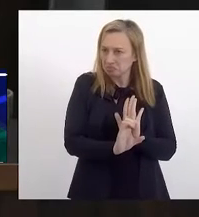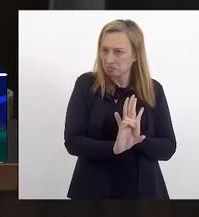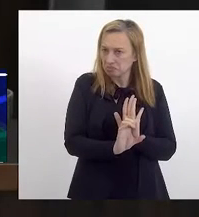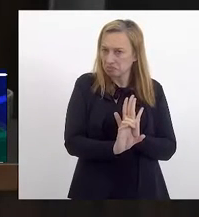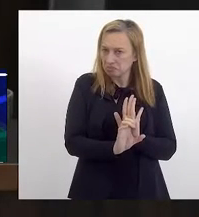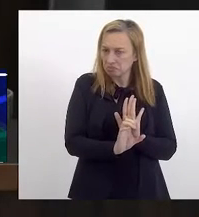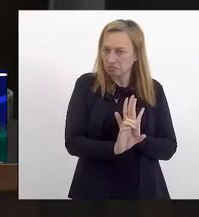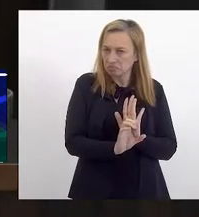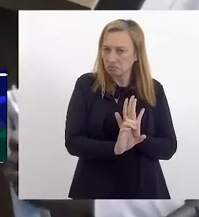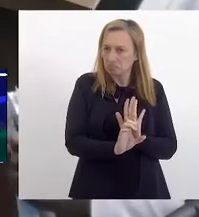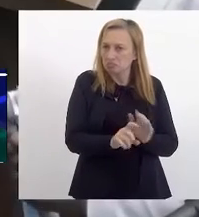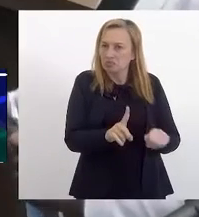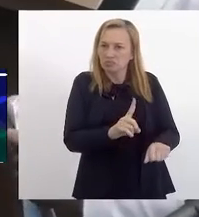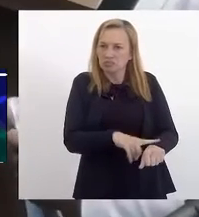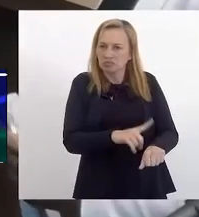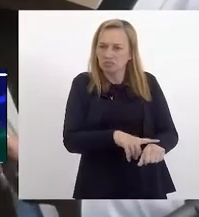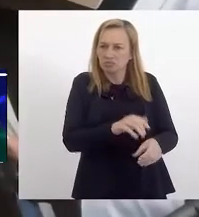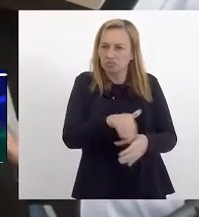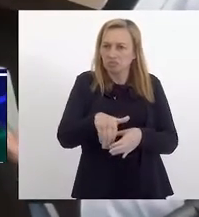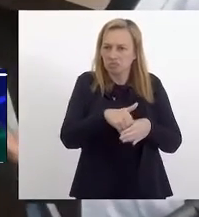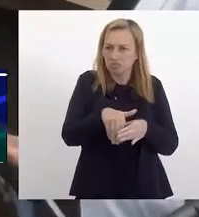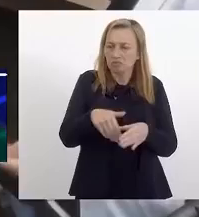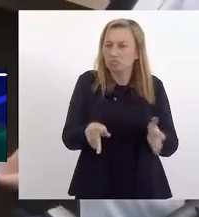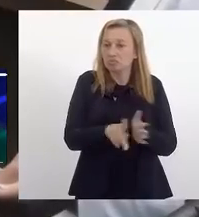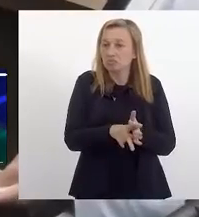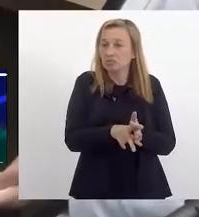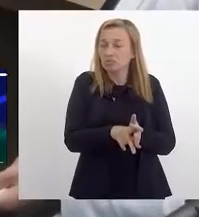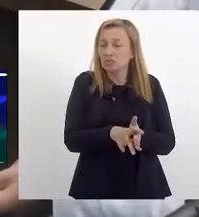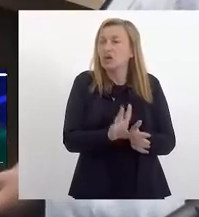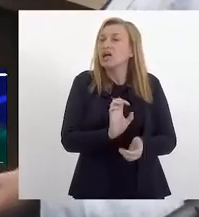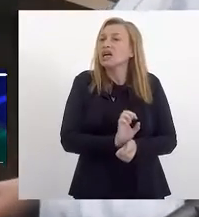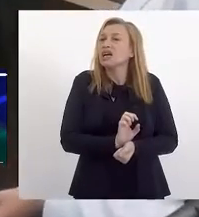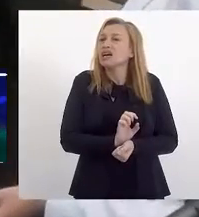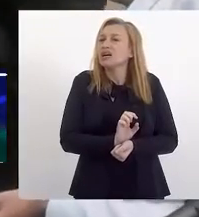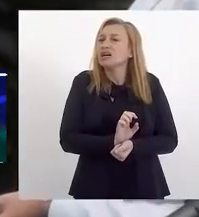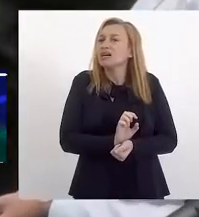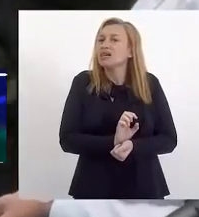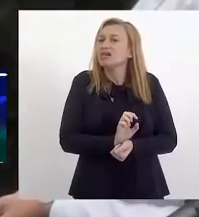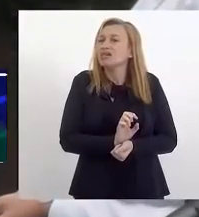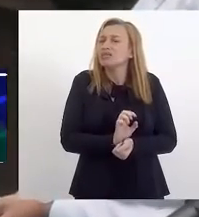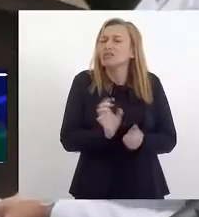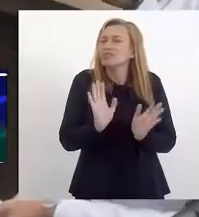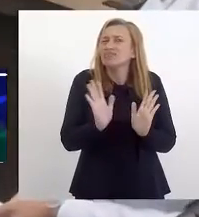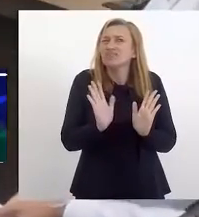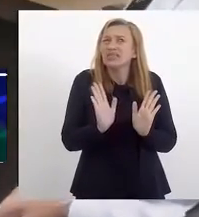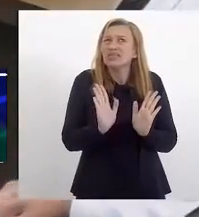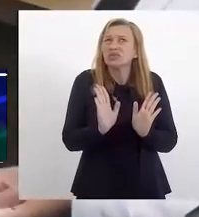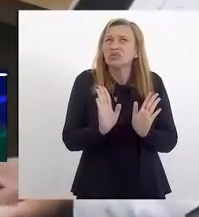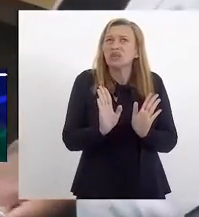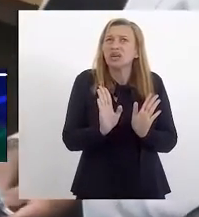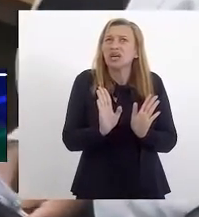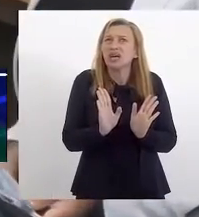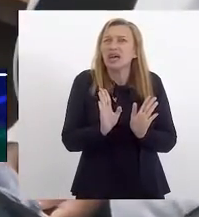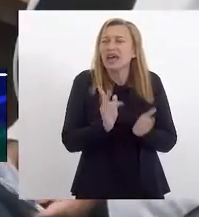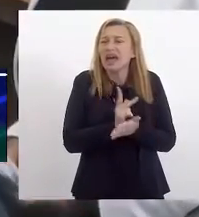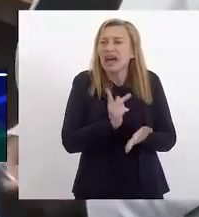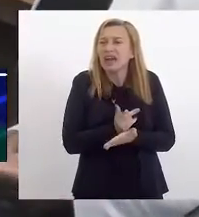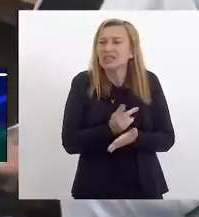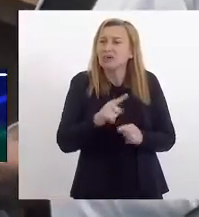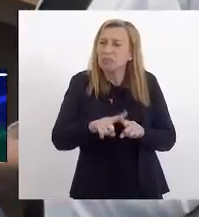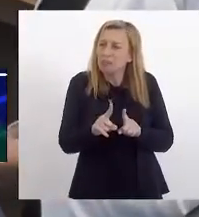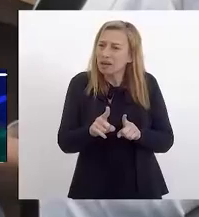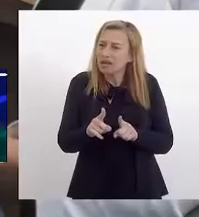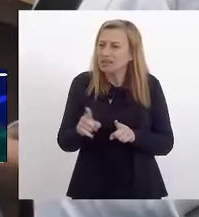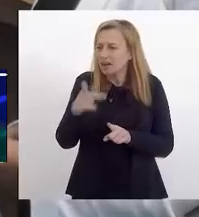emenda justamente na hora da votação dos projetos, porque não é que seja indelicado, mas o autor